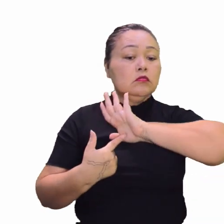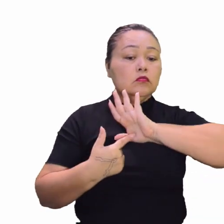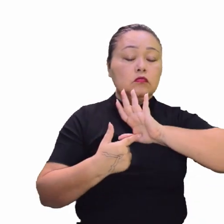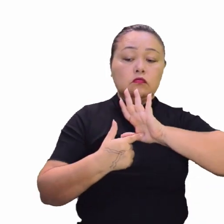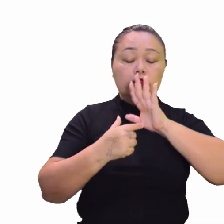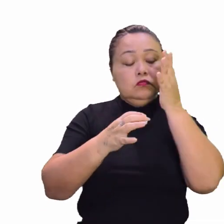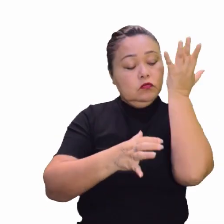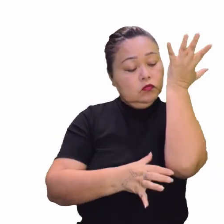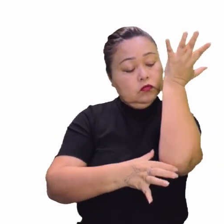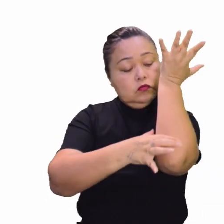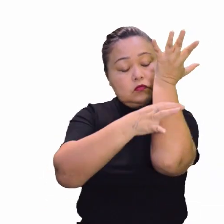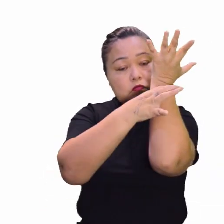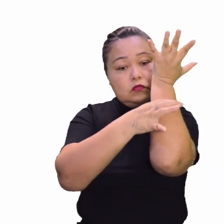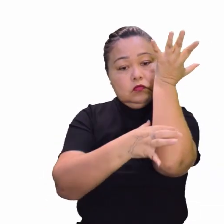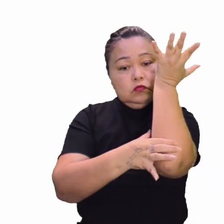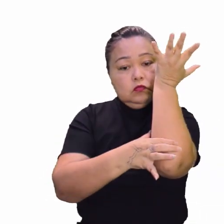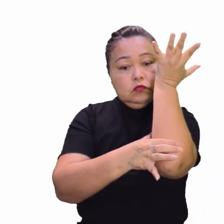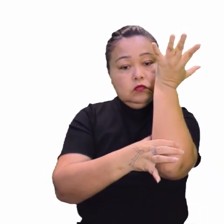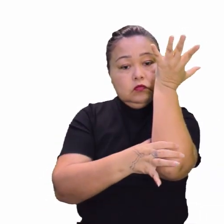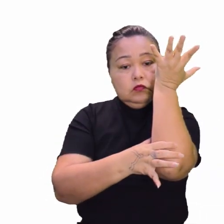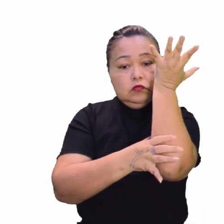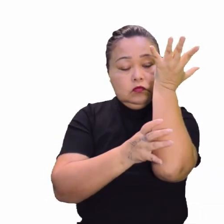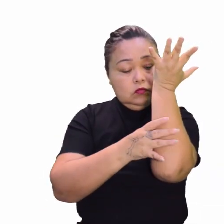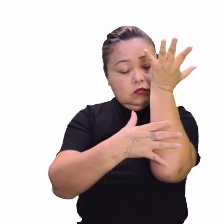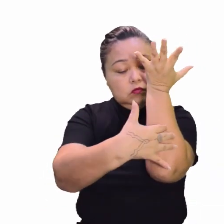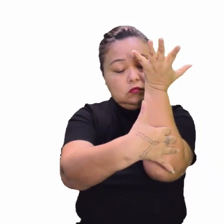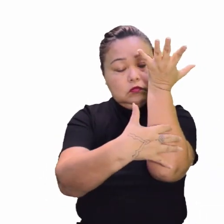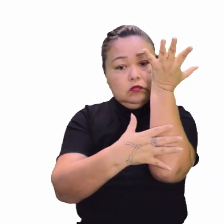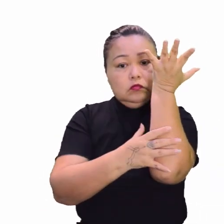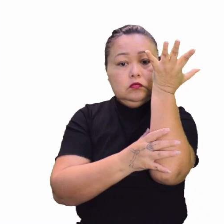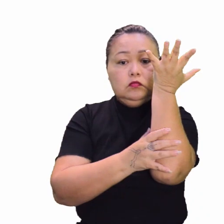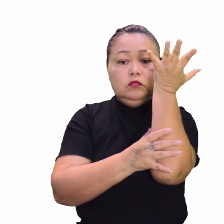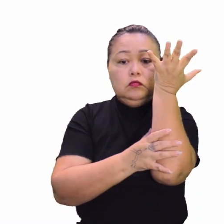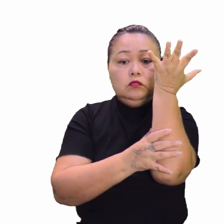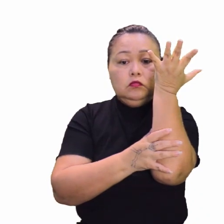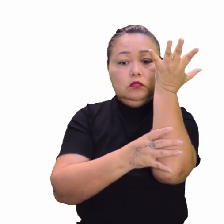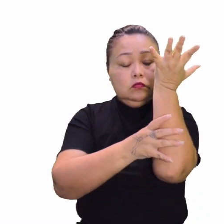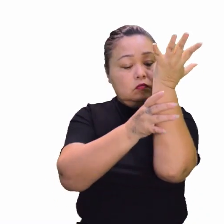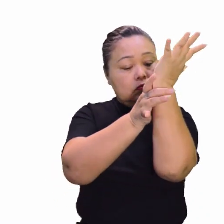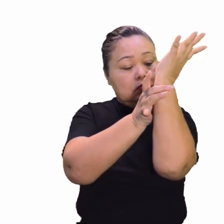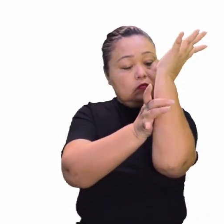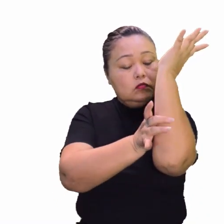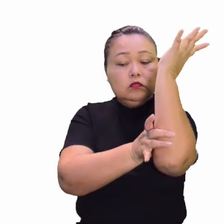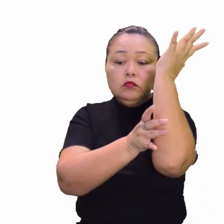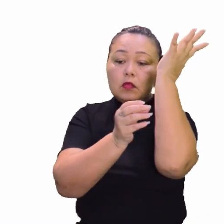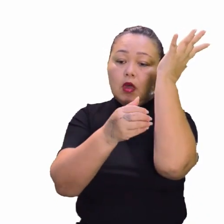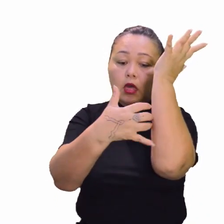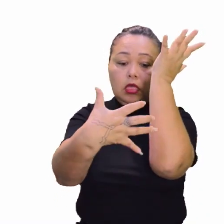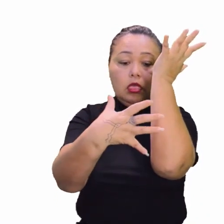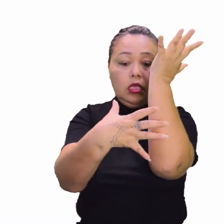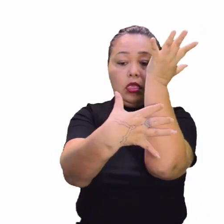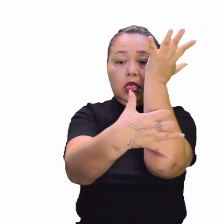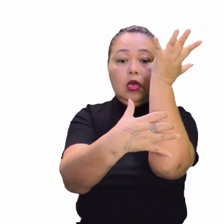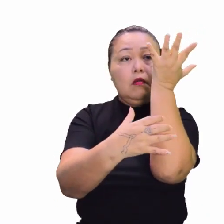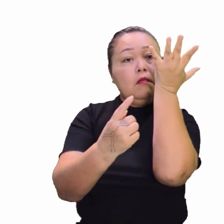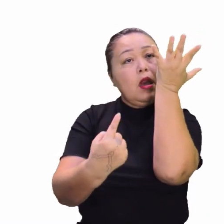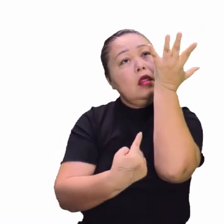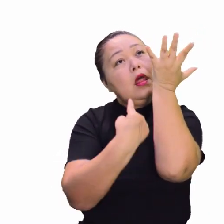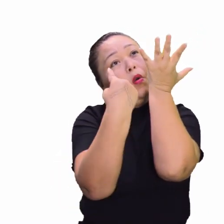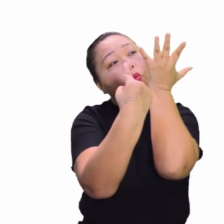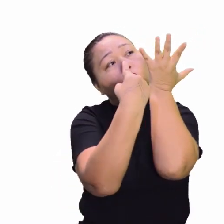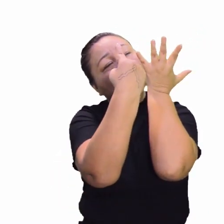apresentar troncos mais espaçados no estrato mais alto.